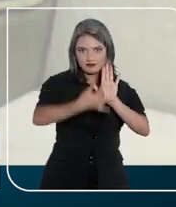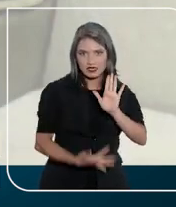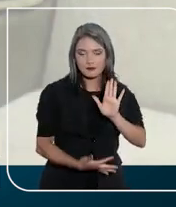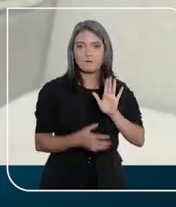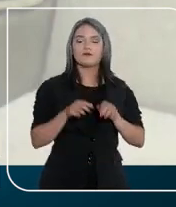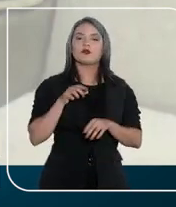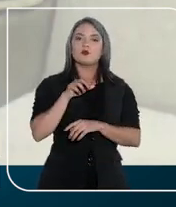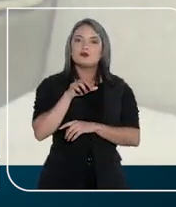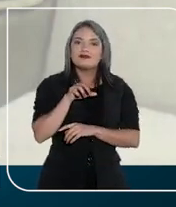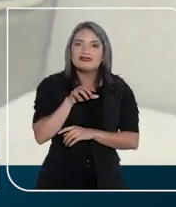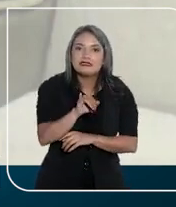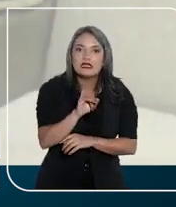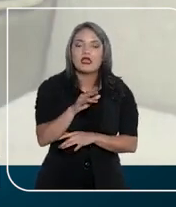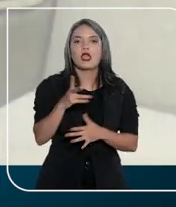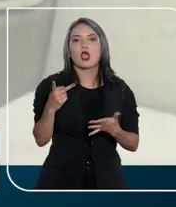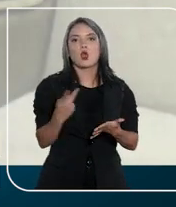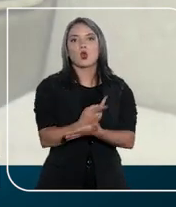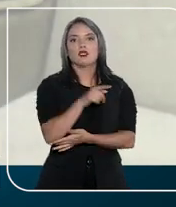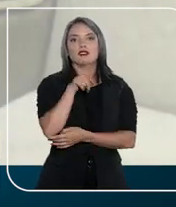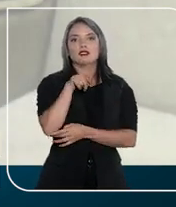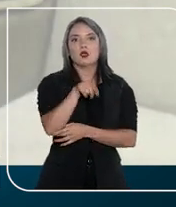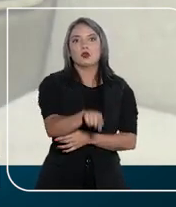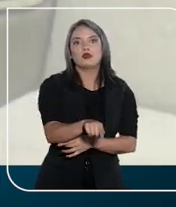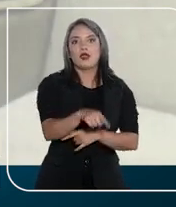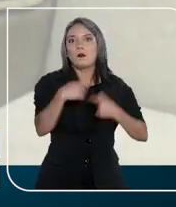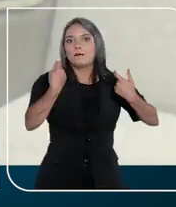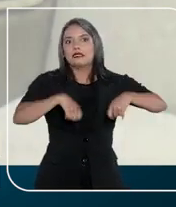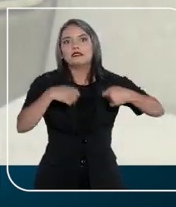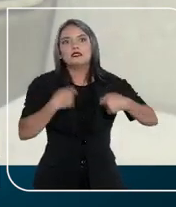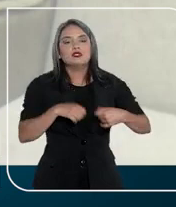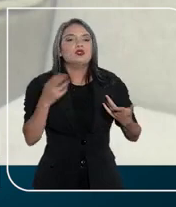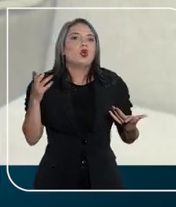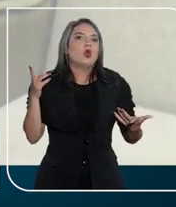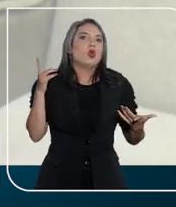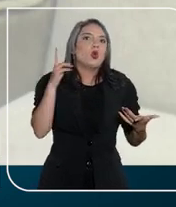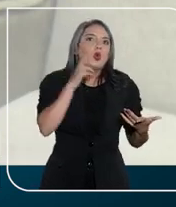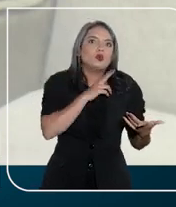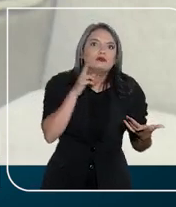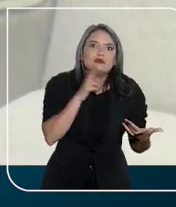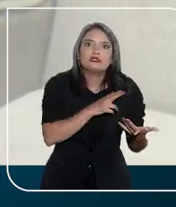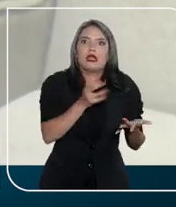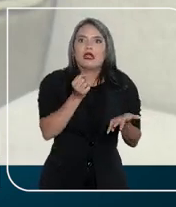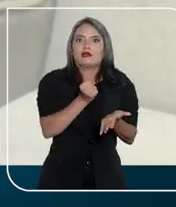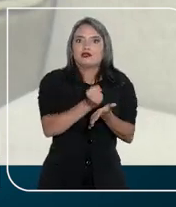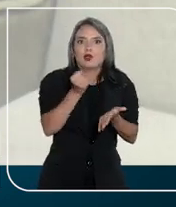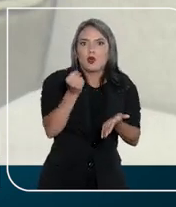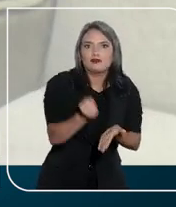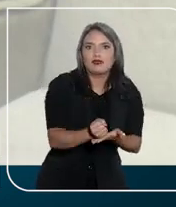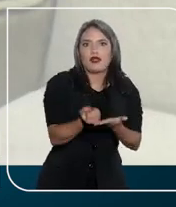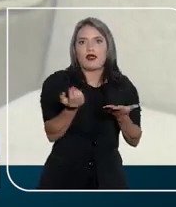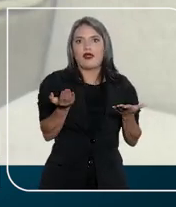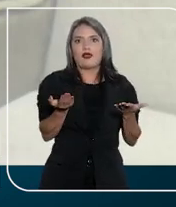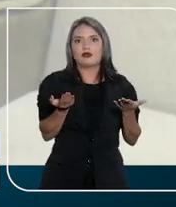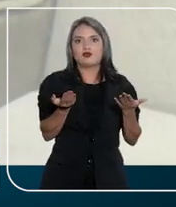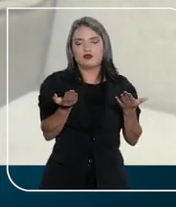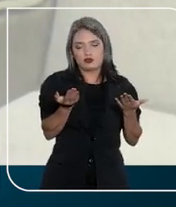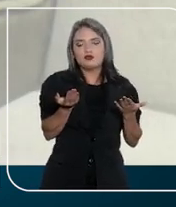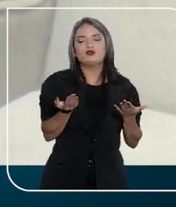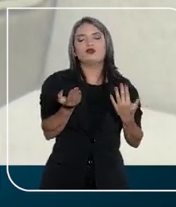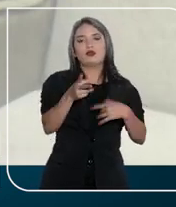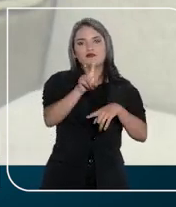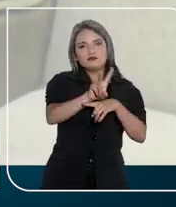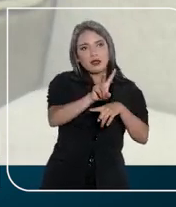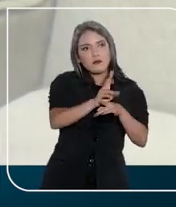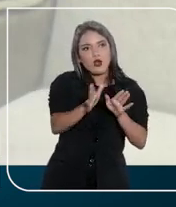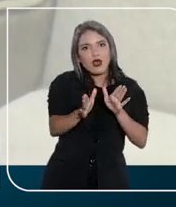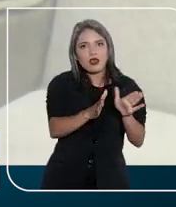uma situação de excepcional interesse público em que se poderia realizar uma seleção para contratação